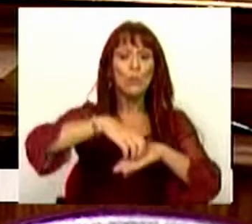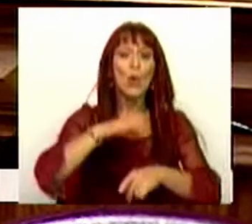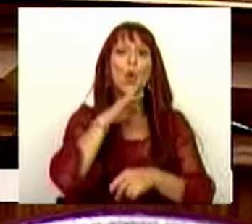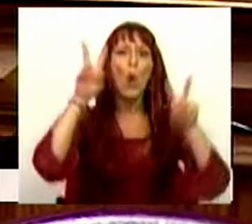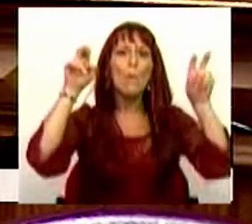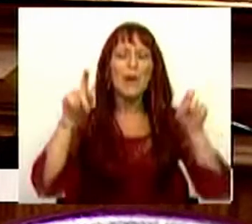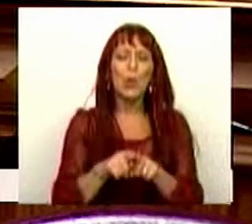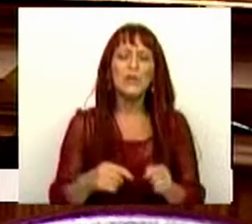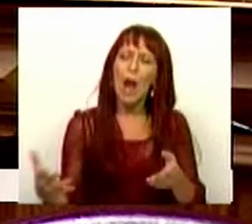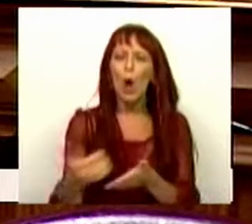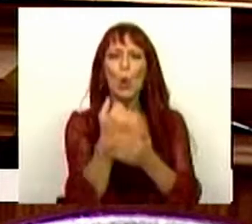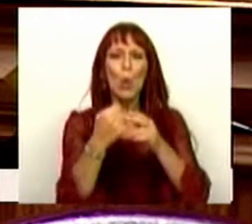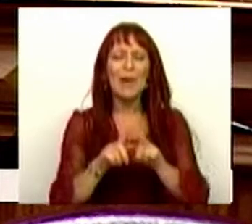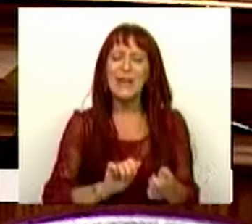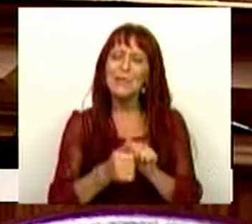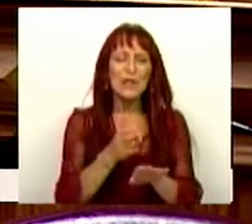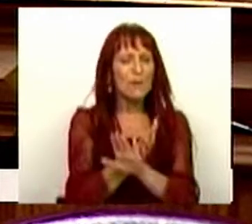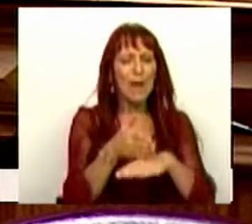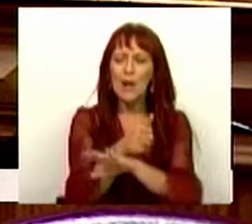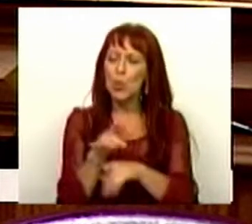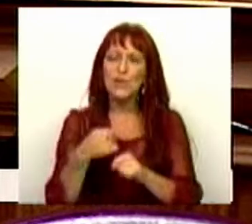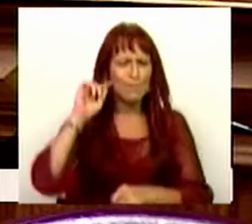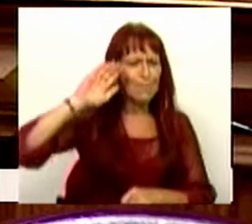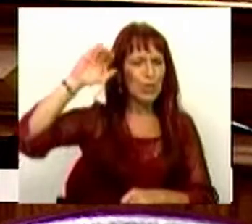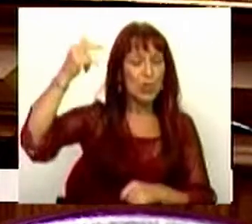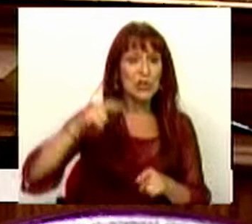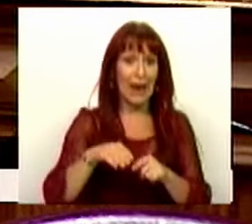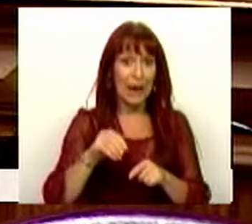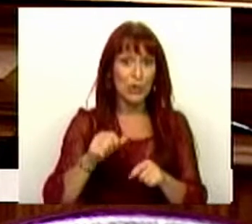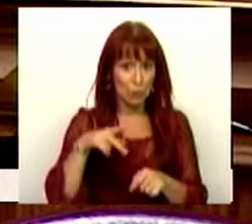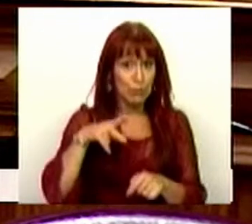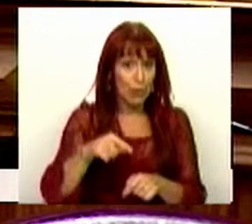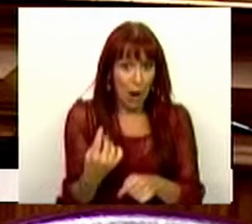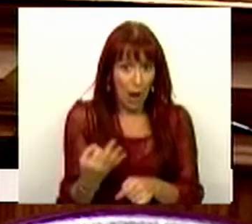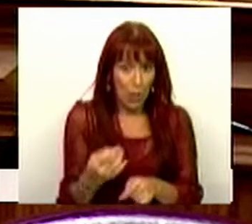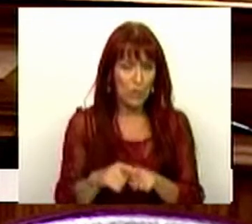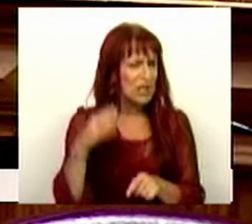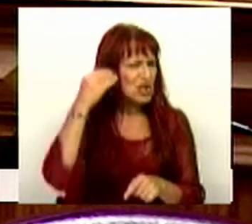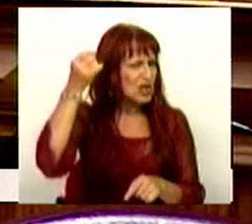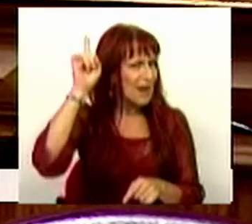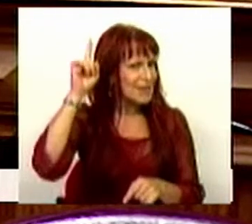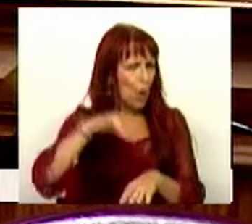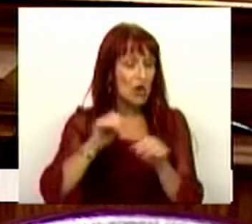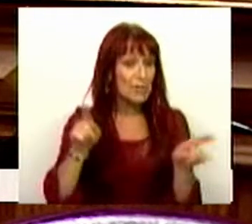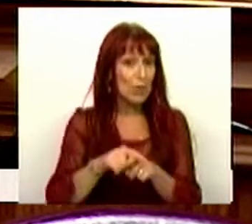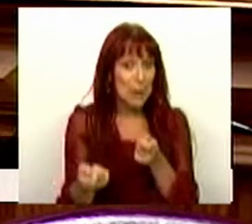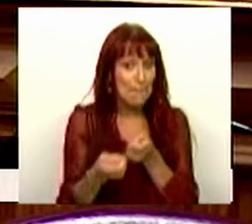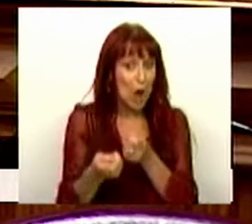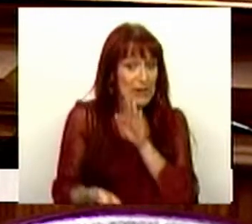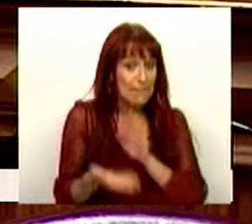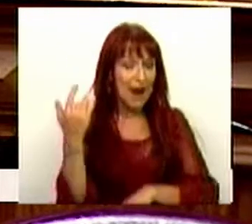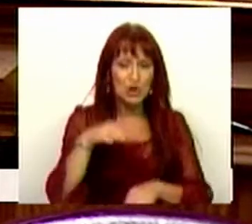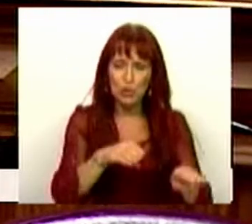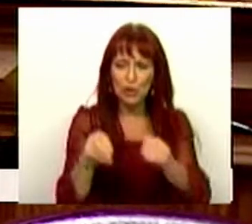vai ser recuperado e adaptado a várias valências que são prioritárias na região e no país, sem esquecer que é o hospital mais próximo